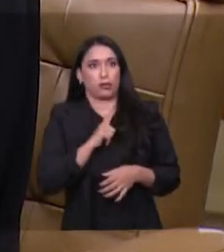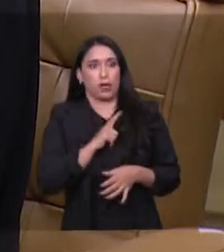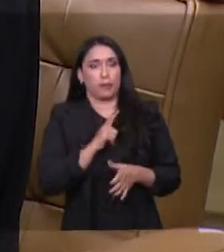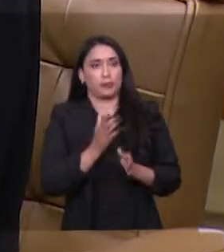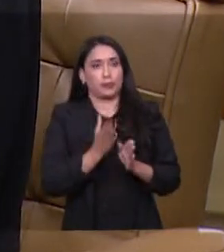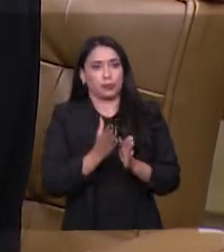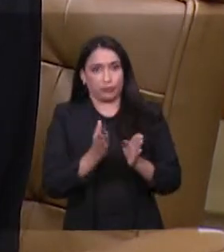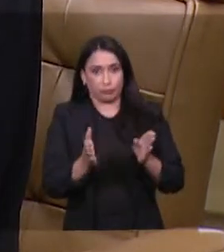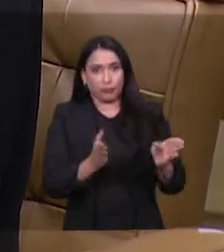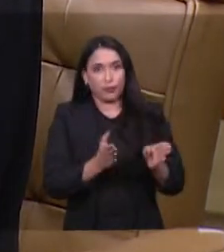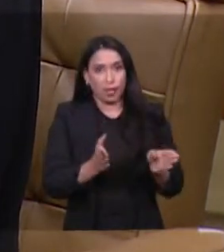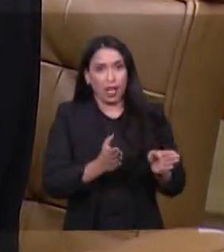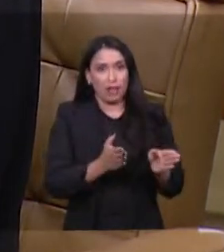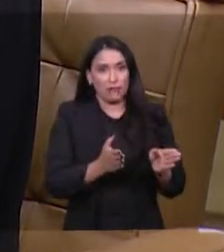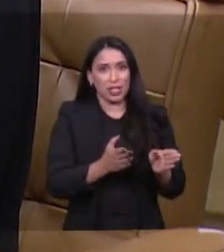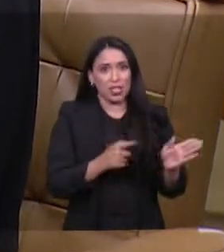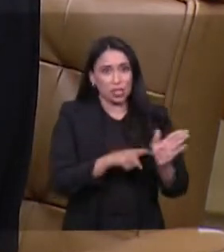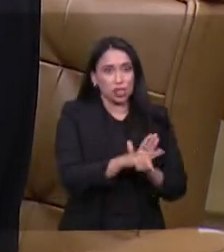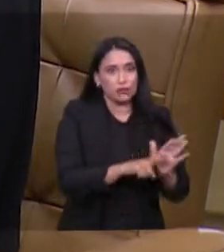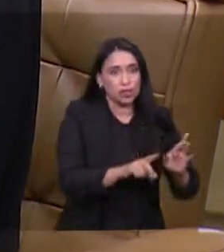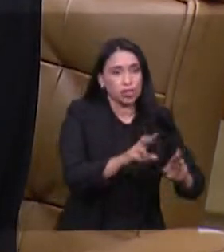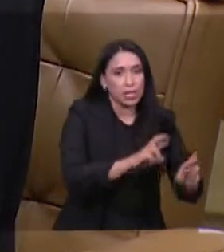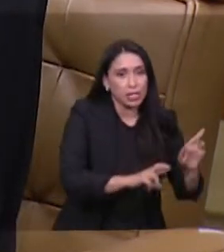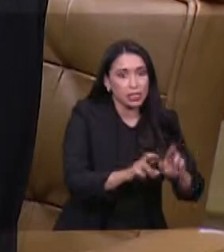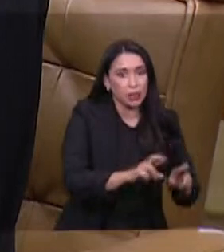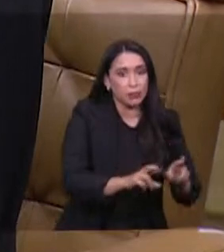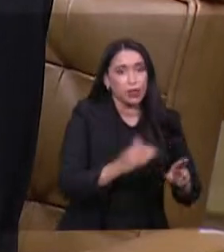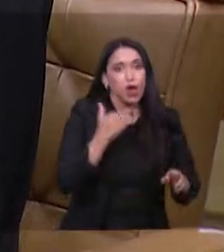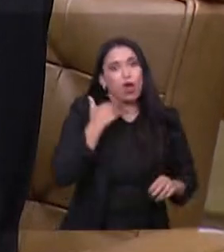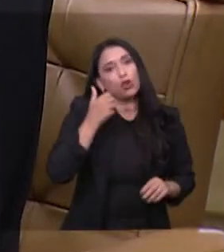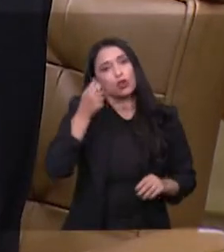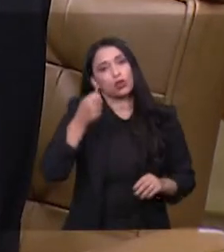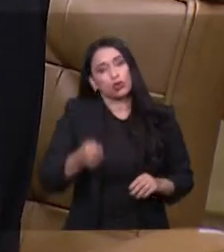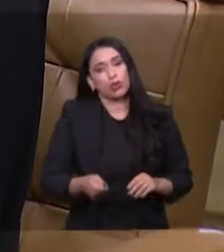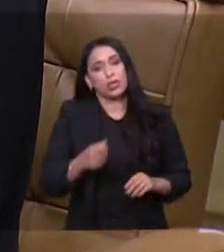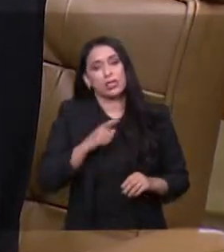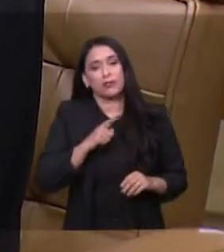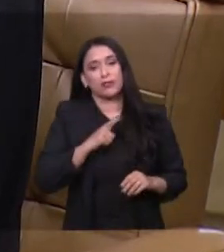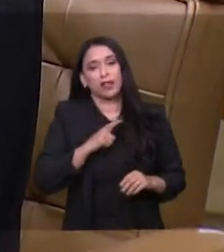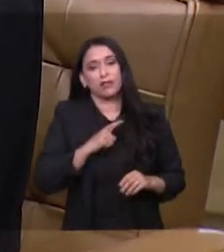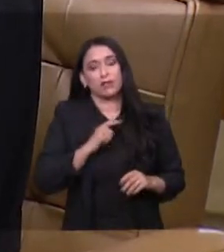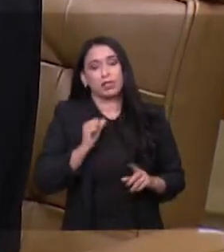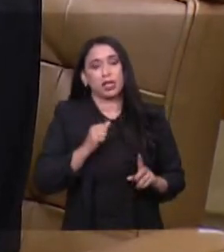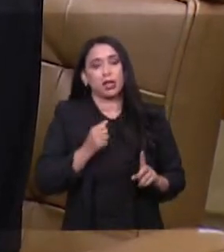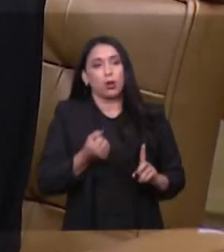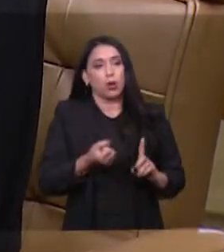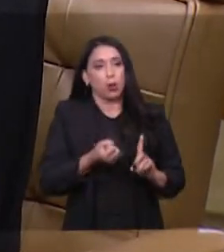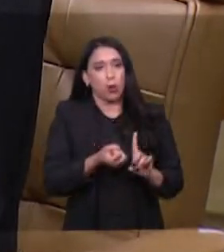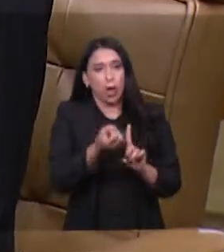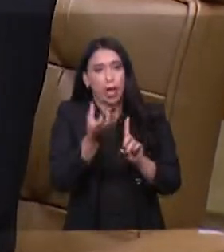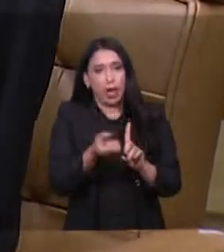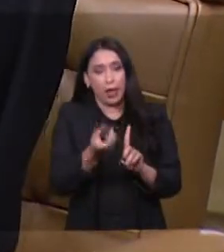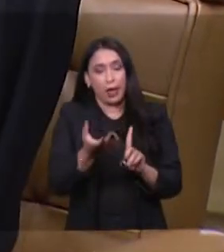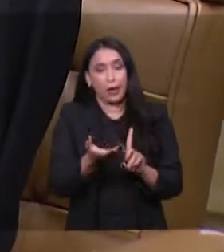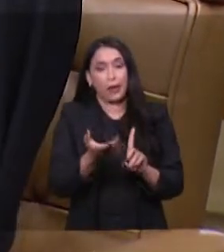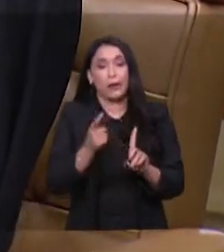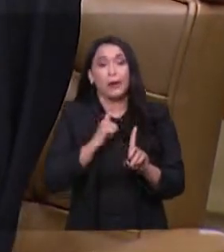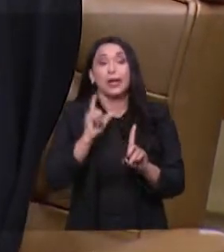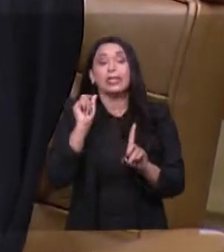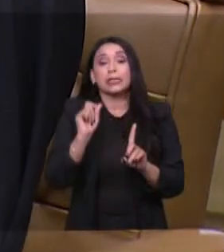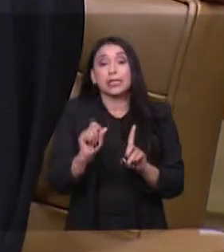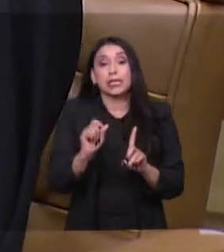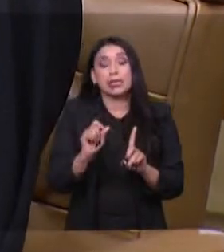que vai analisar e fazer ou não a pronúncia do réu deveria, dentro